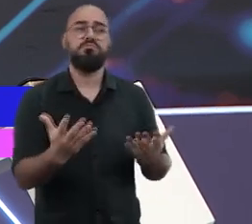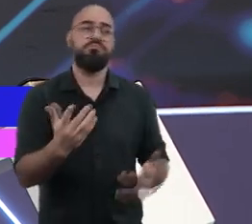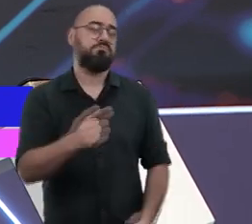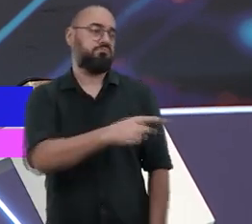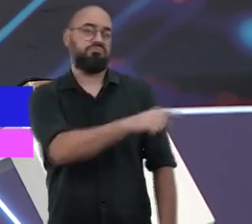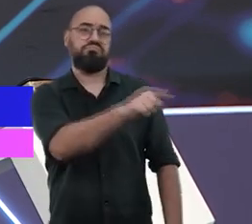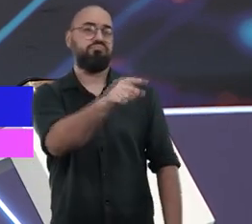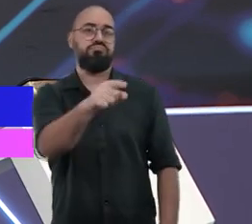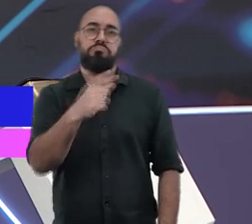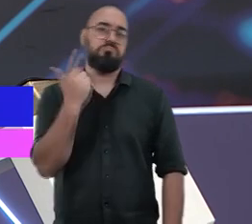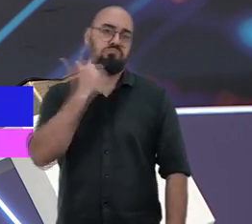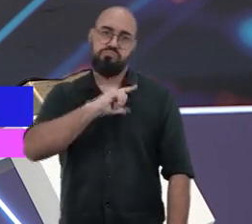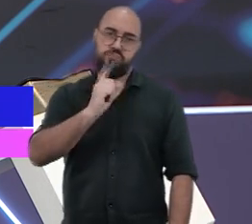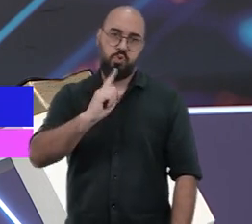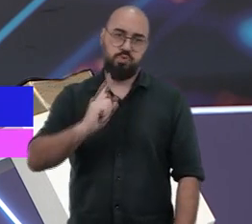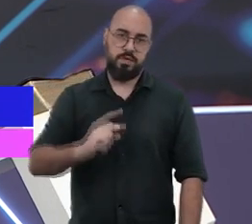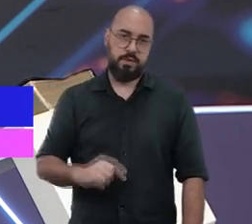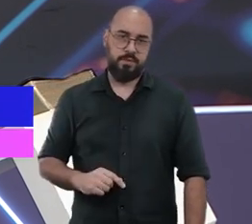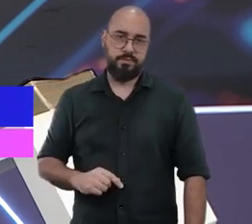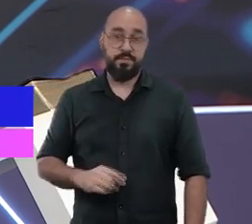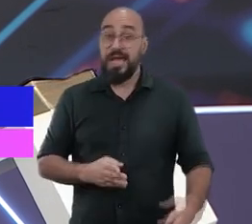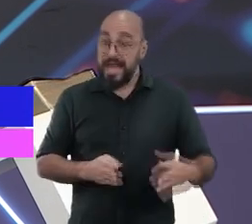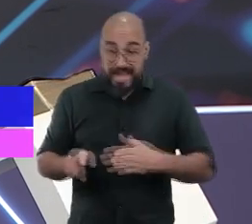graça. Não tem outro caminho.